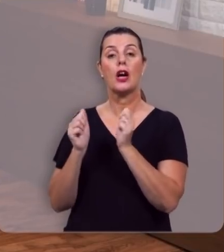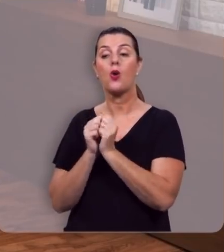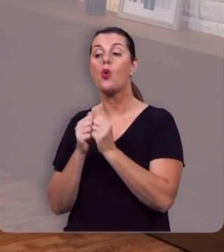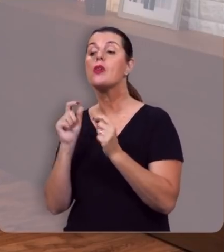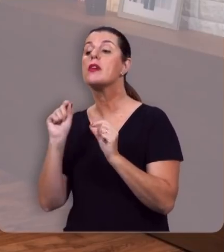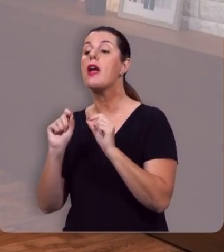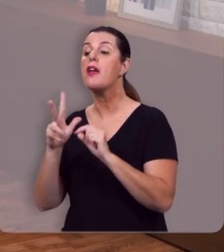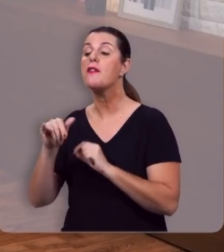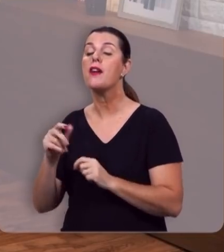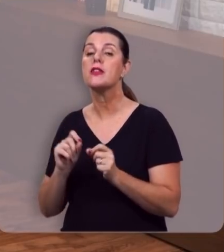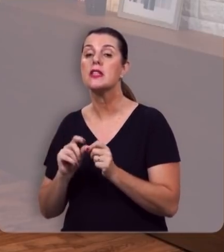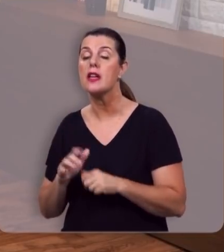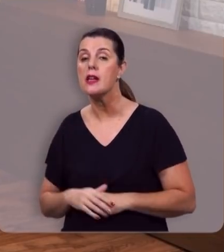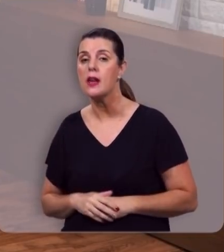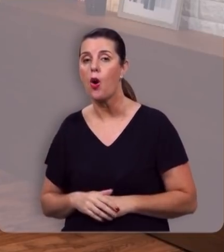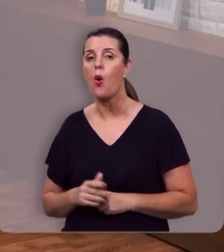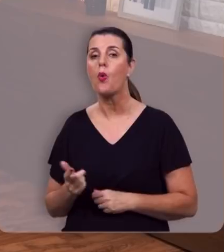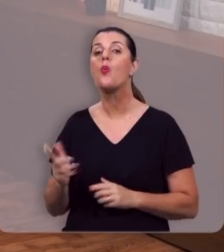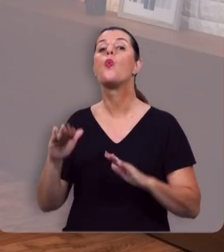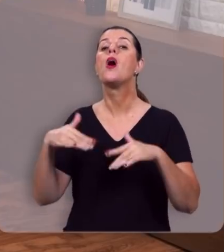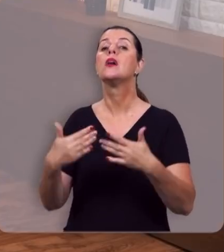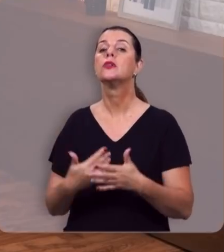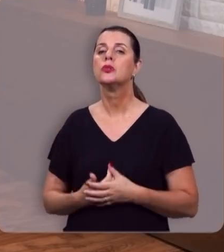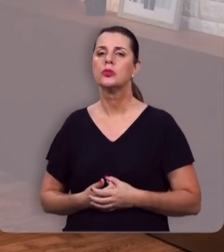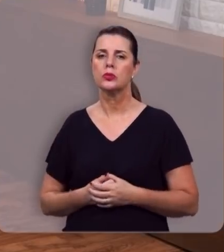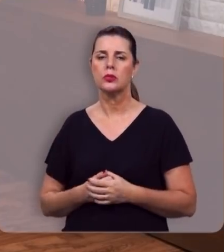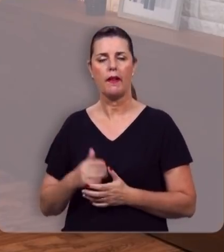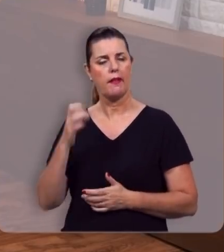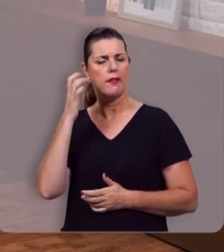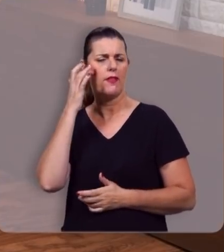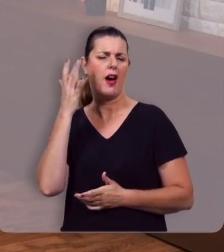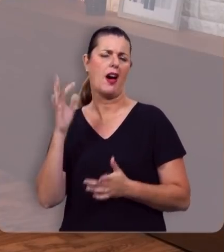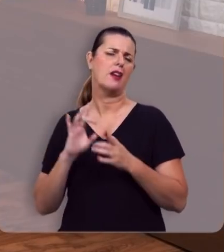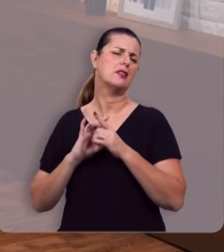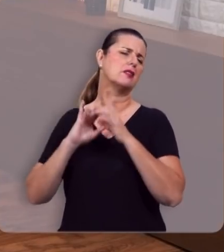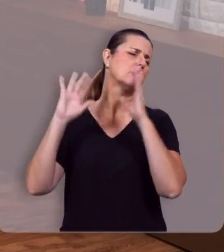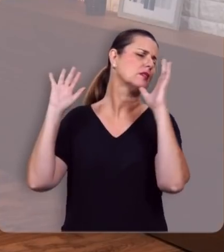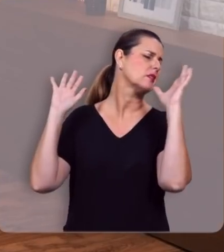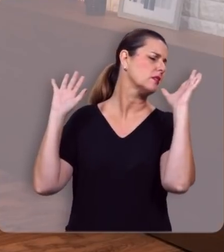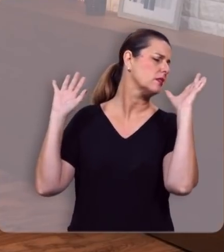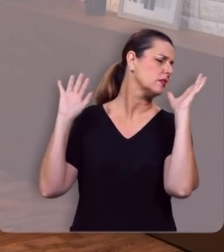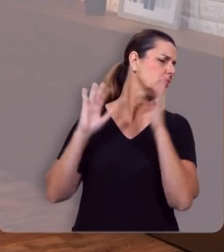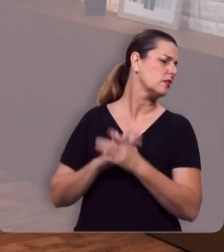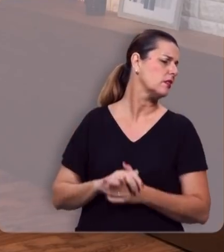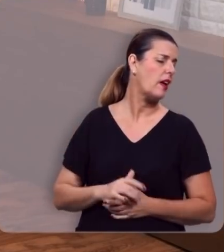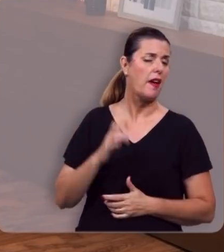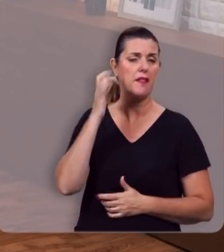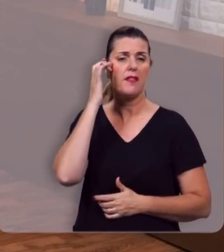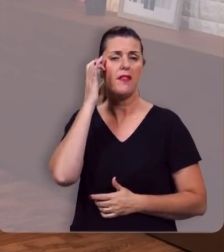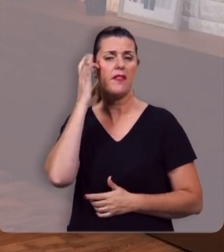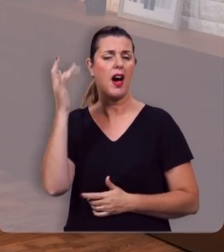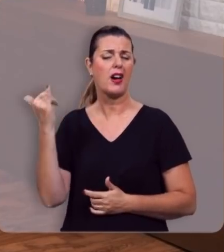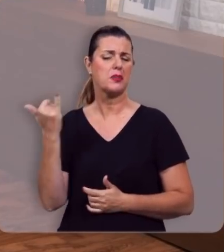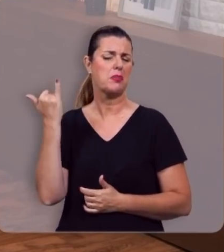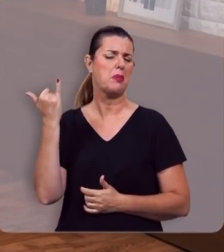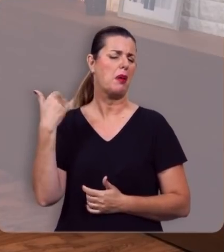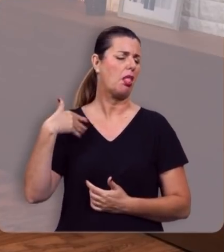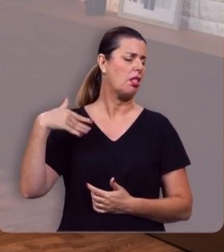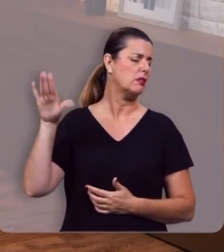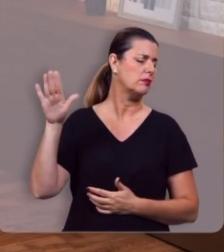o que vai fazer. É mais fácil deixar. É mais fácil não se